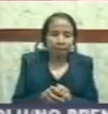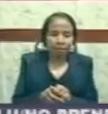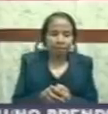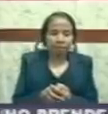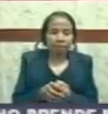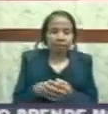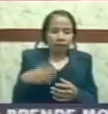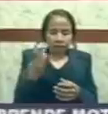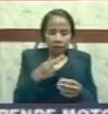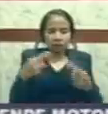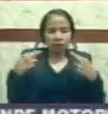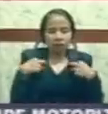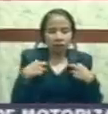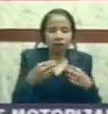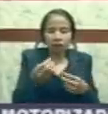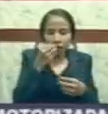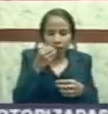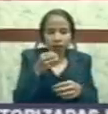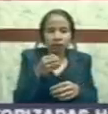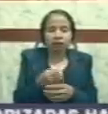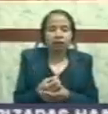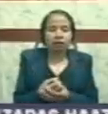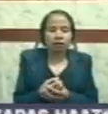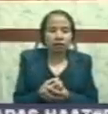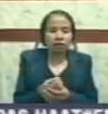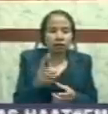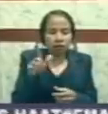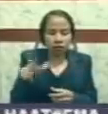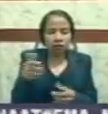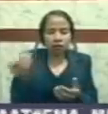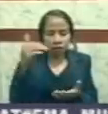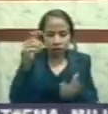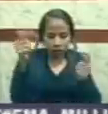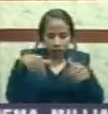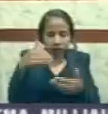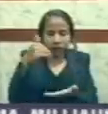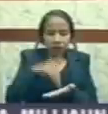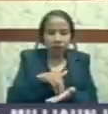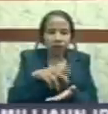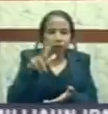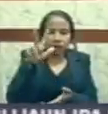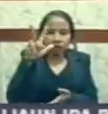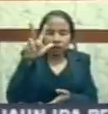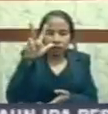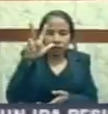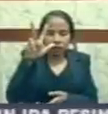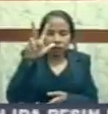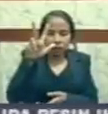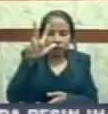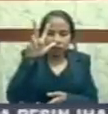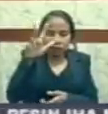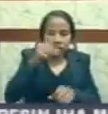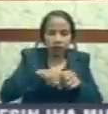Ita intervalo ba almoço lá, orcida fila fale mai. 13:30 fila fale mai, ita